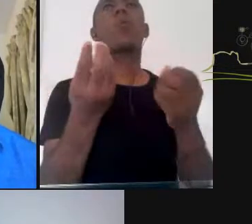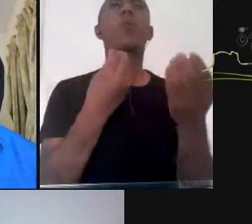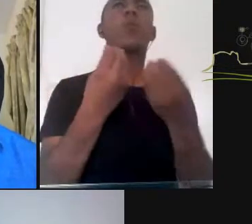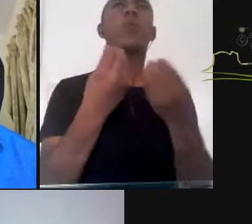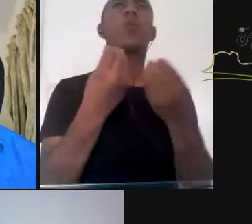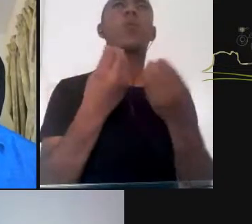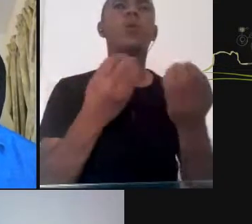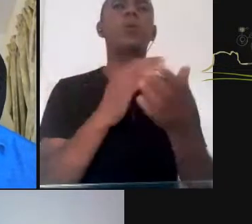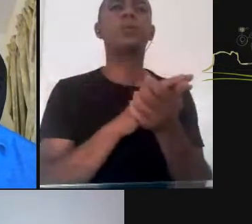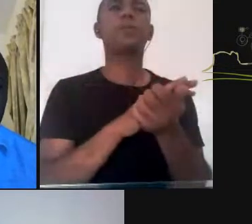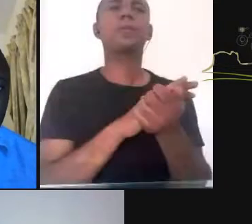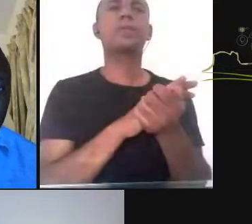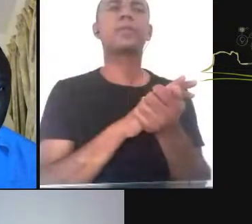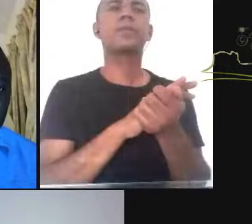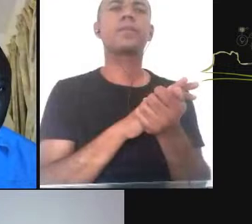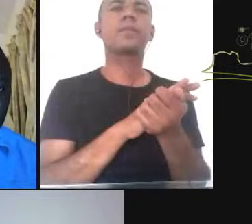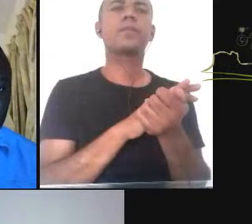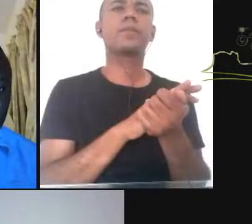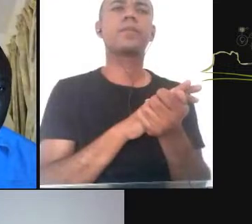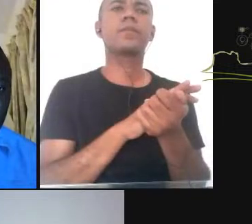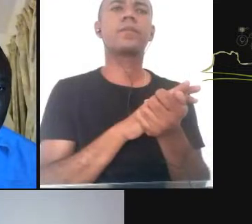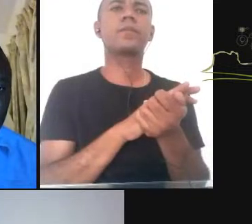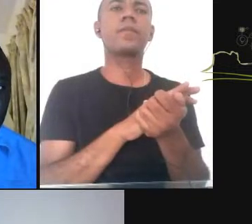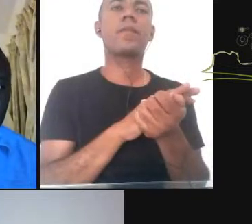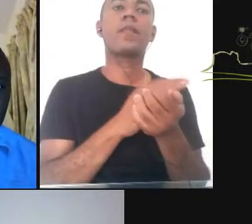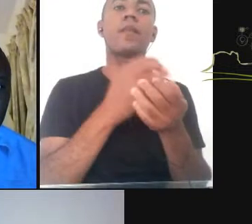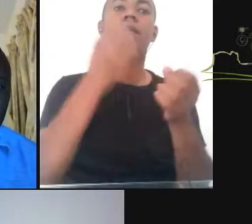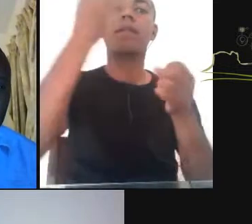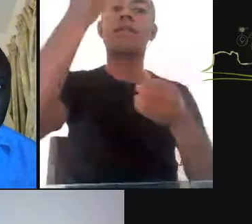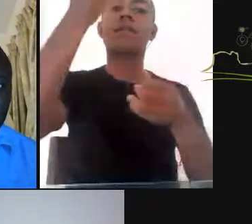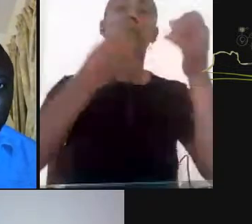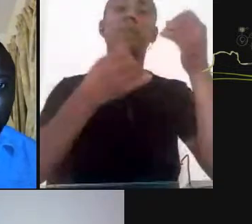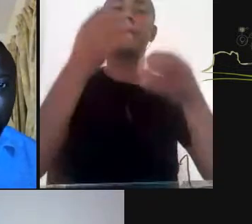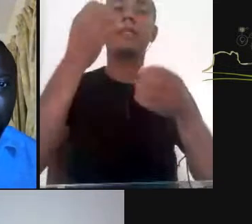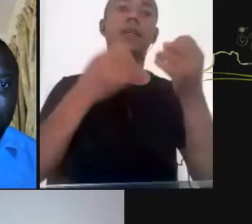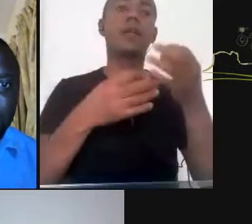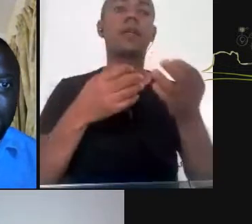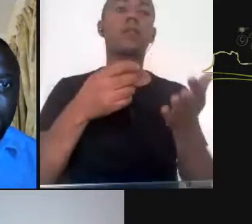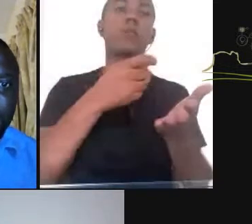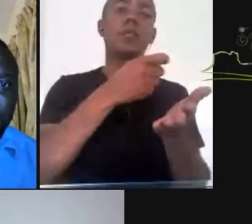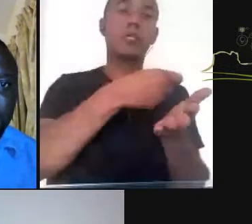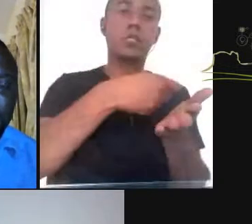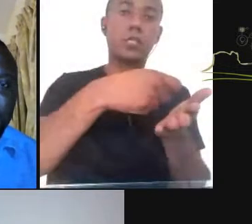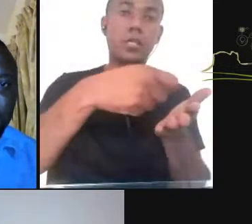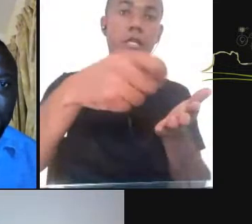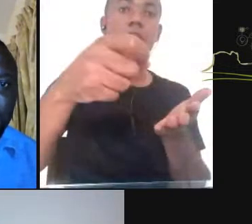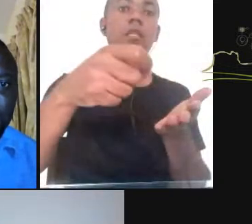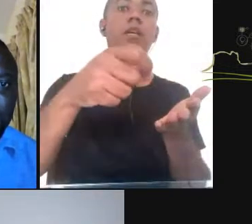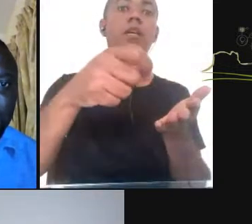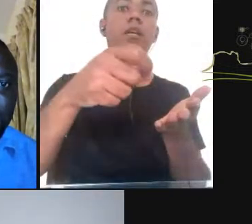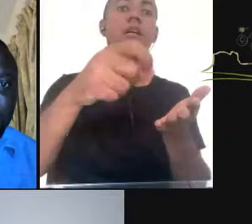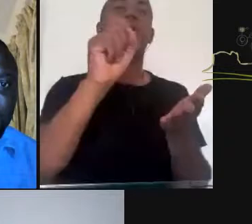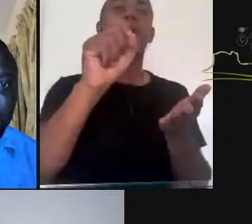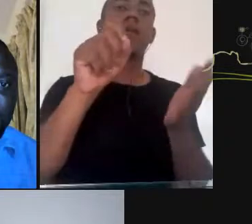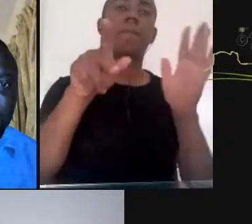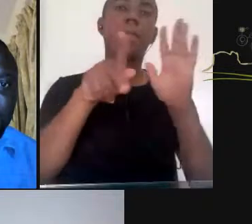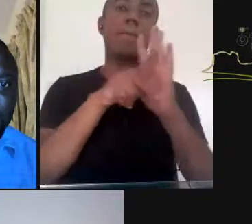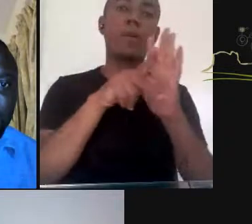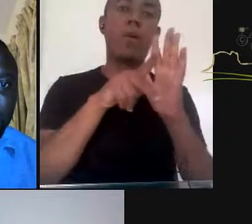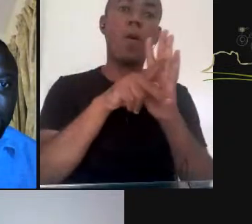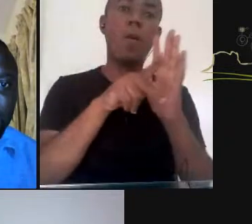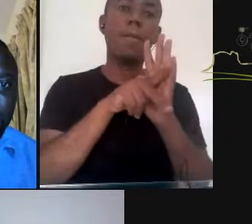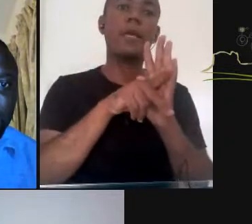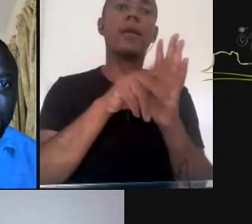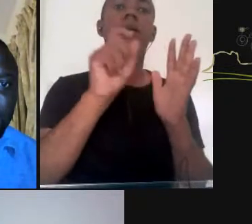Bem, talvez eu comece por dizer que a minha escrita não é sinônimo, não é exclusiva ao livro